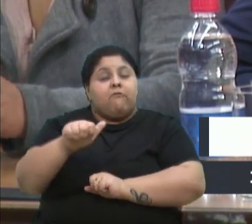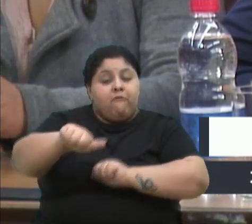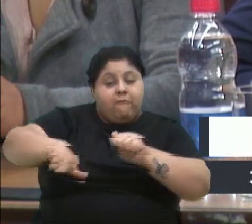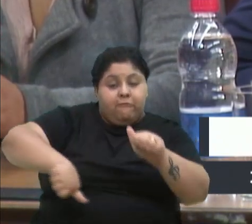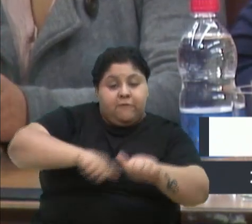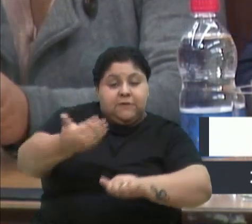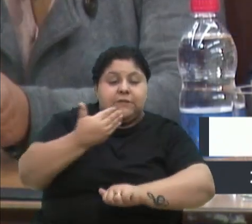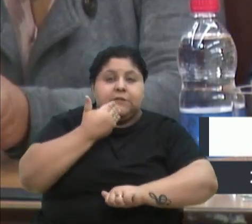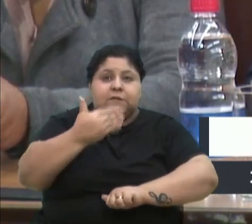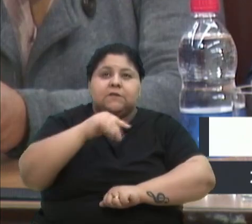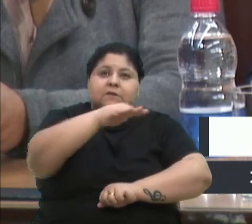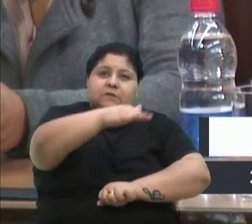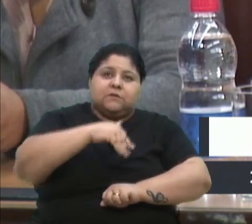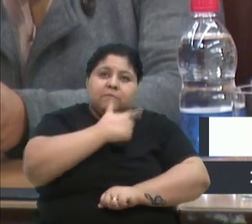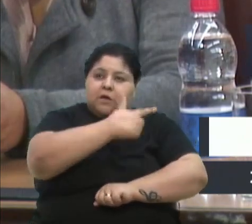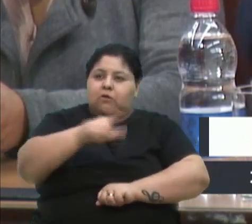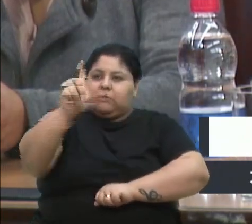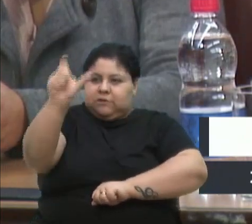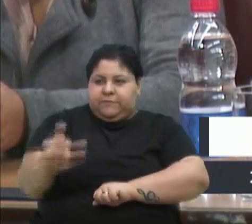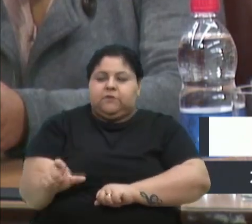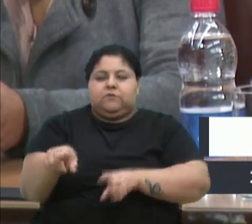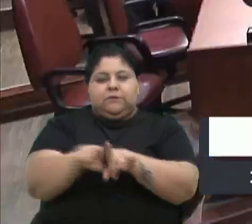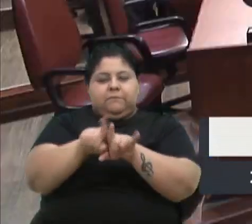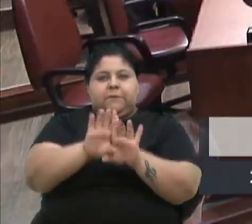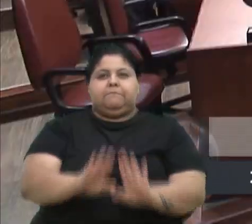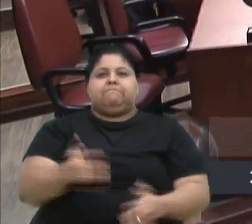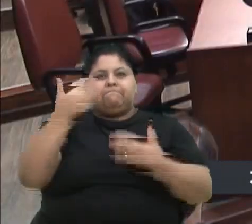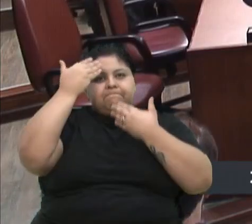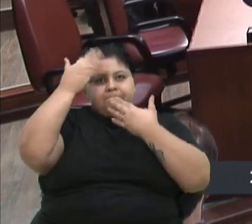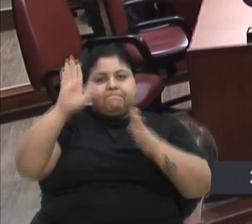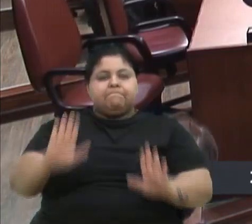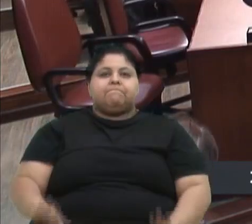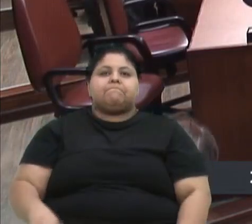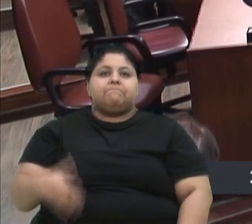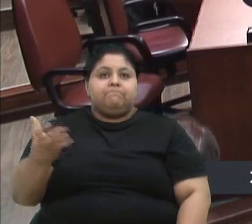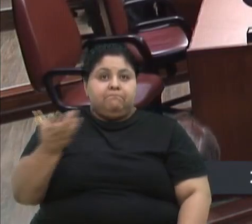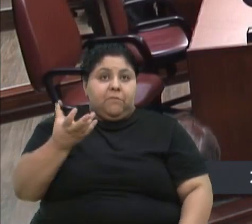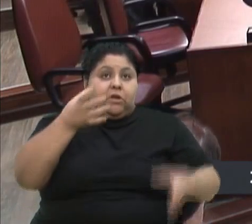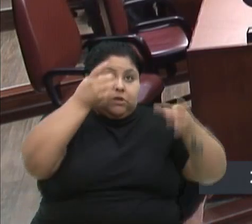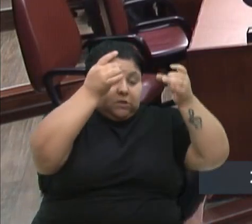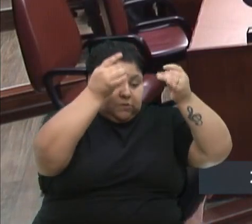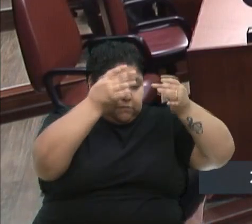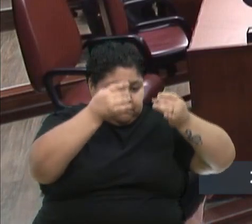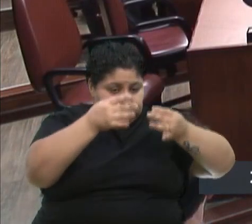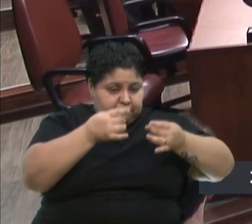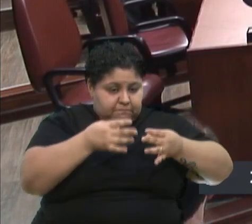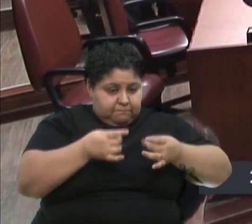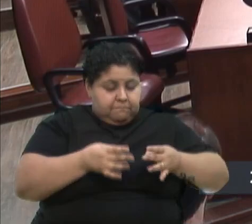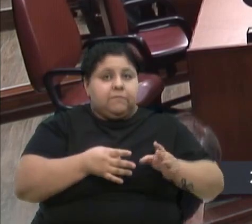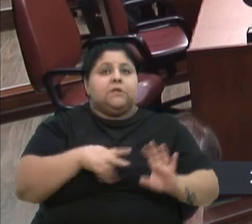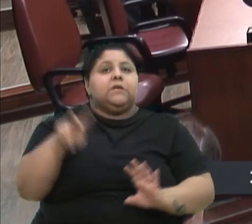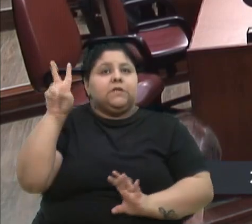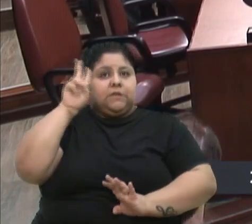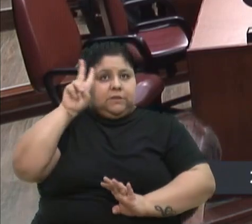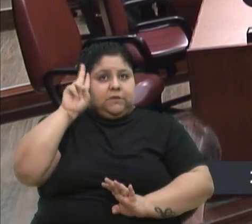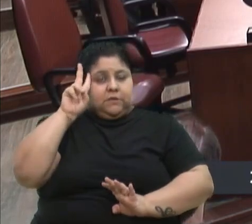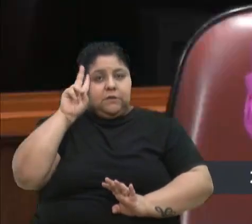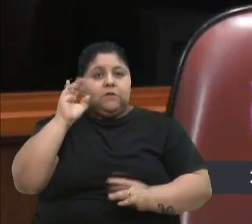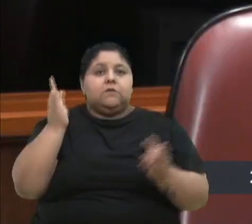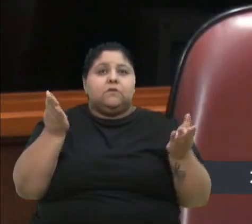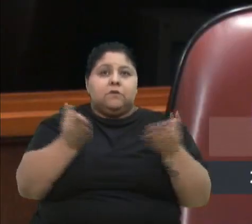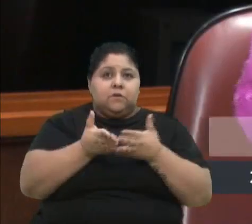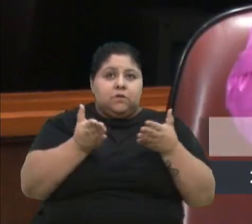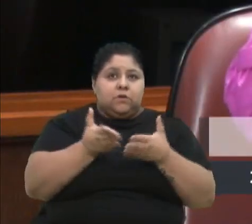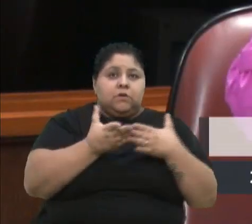e convocar essa e demais pessoas. Obrigada. Eu já justifico aqui, né? Já justifiquei de segunda-feira. Hoje foi